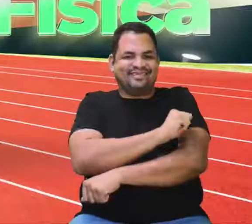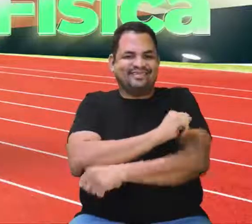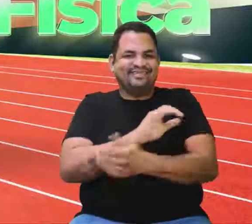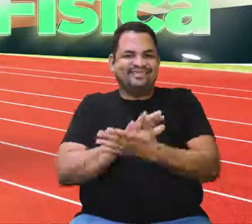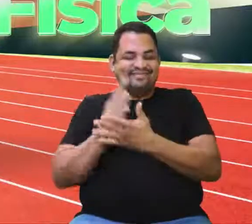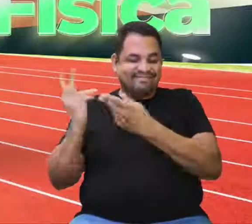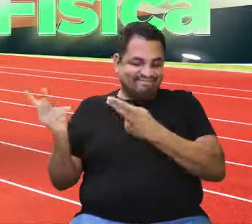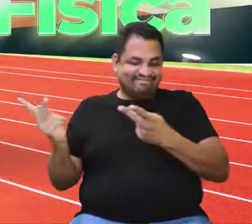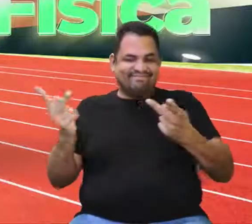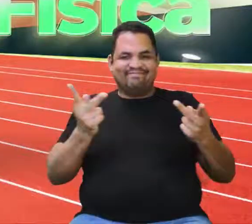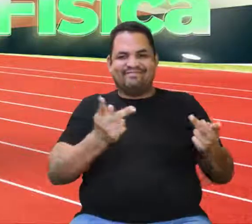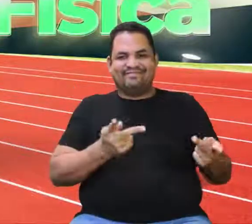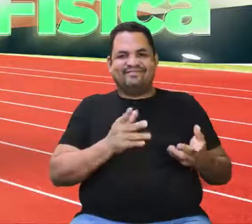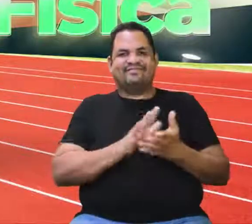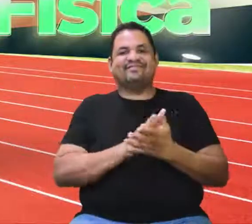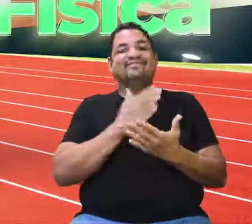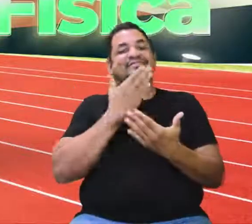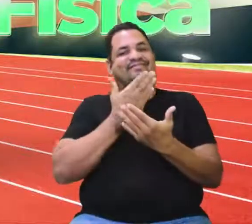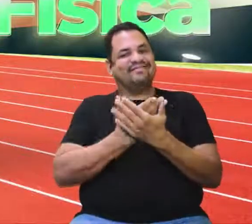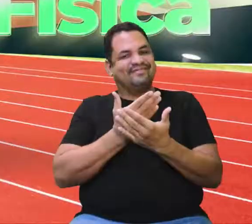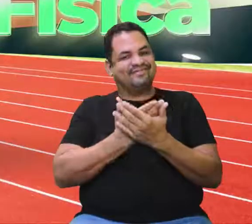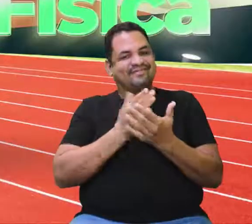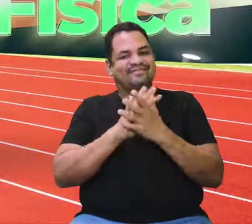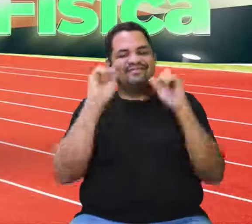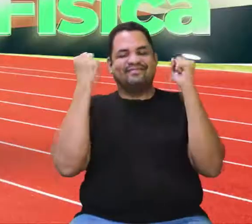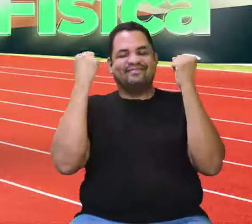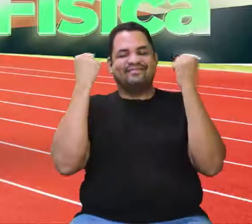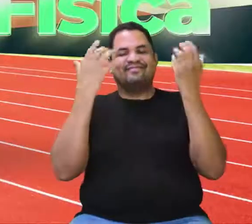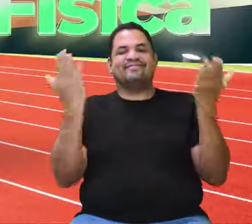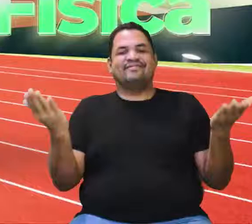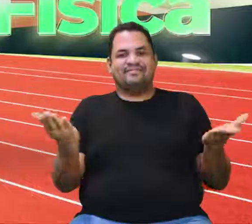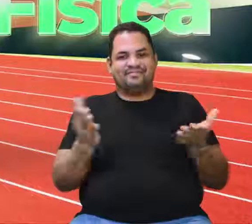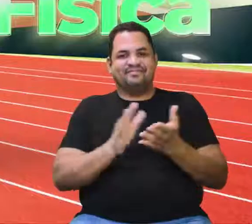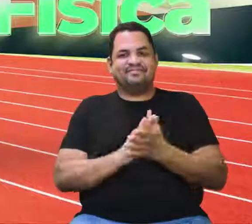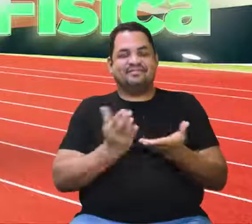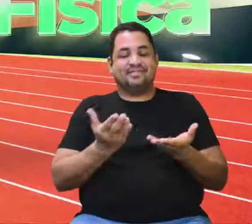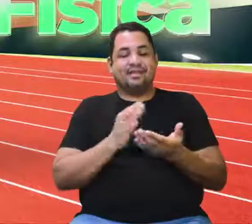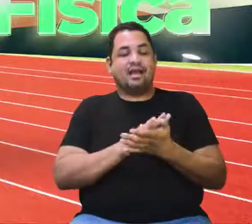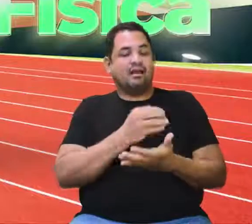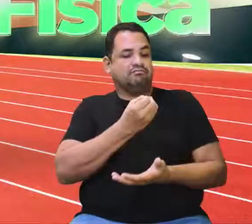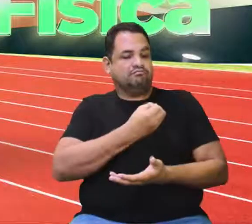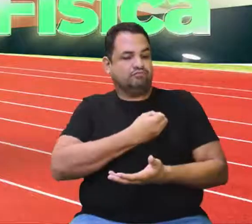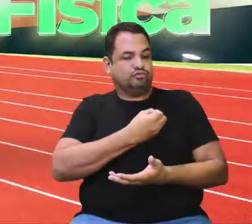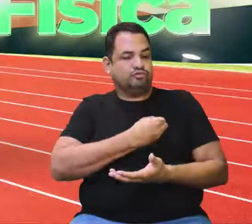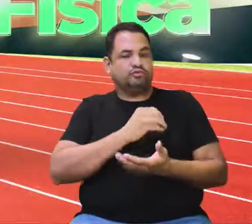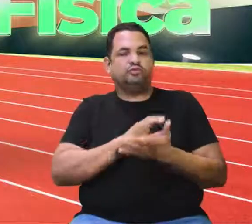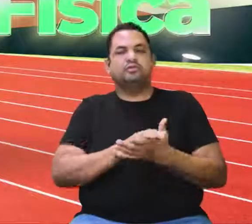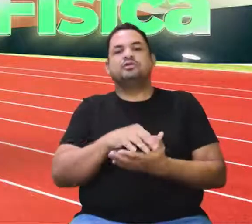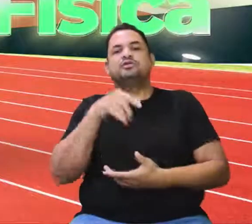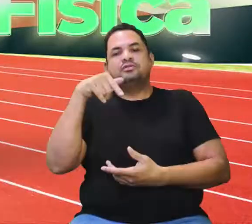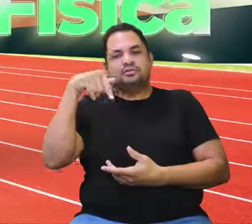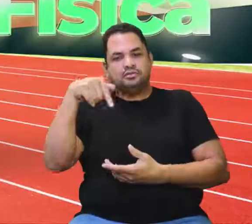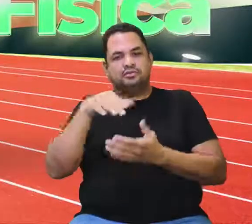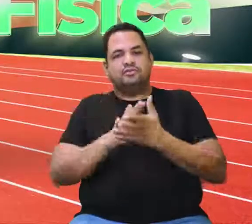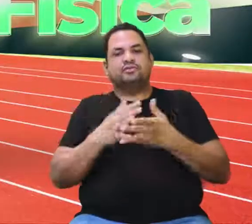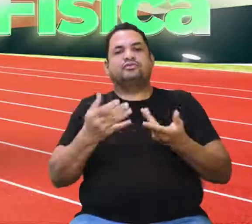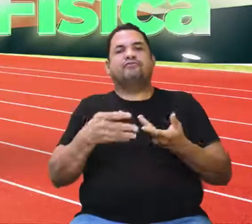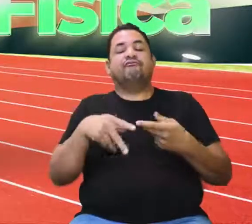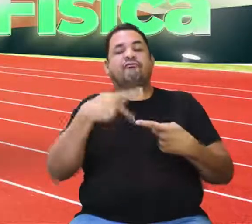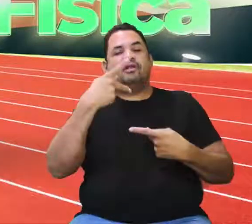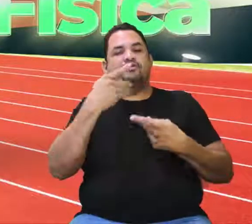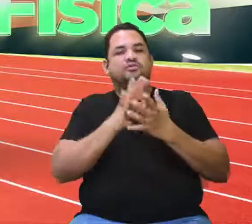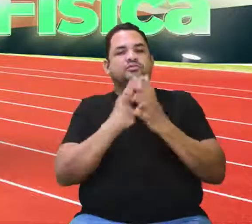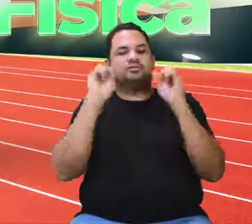estudante, seja bem-vindo. Mais uma aula de Educação Física. Estamos na aula 7. Hoje nós vamos falar sobre